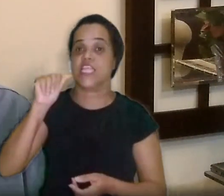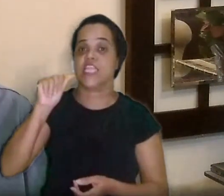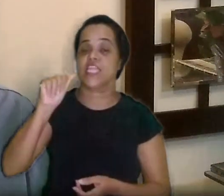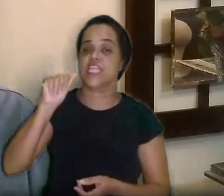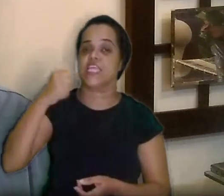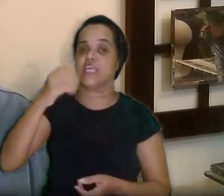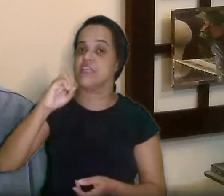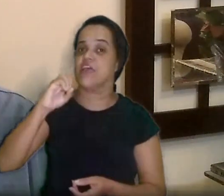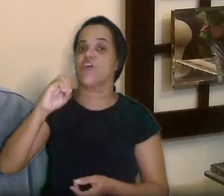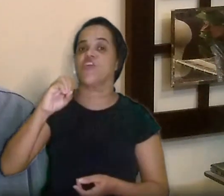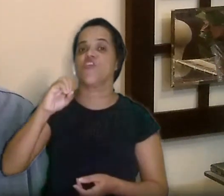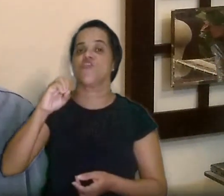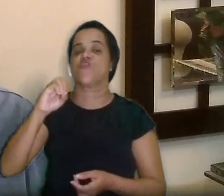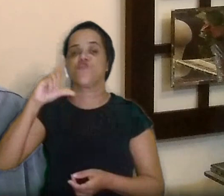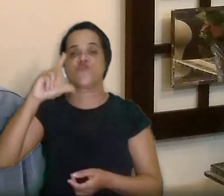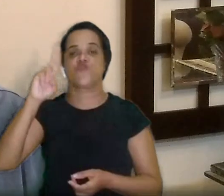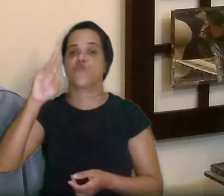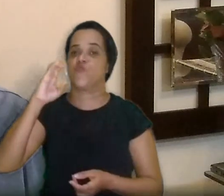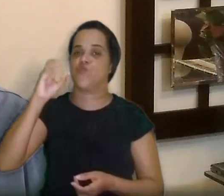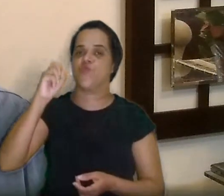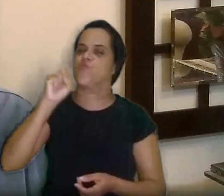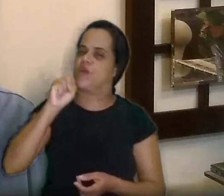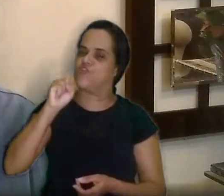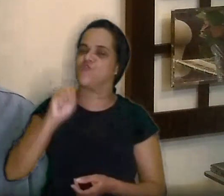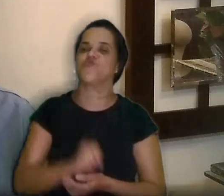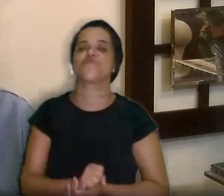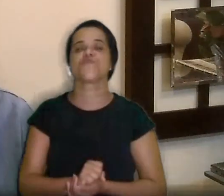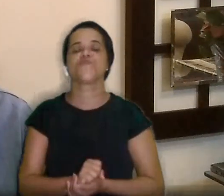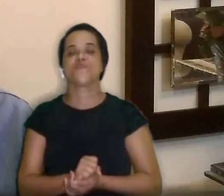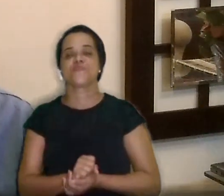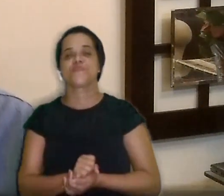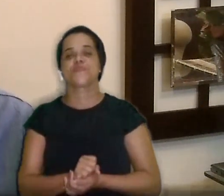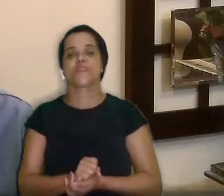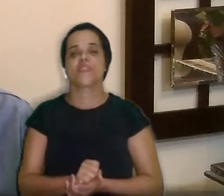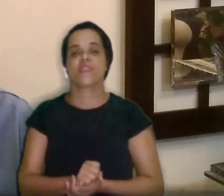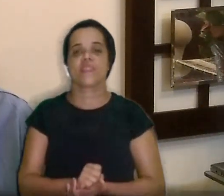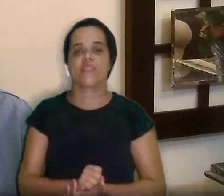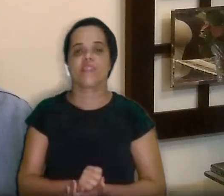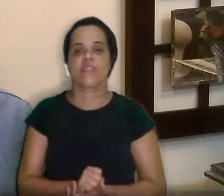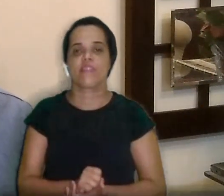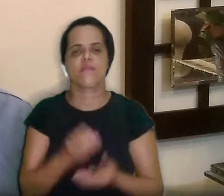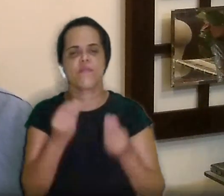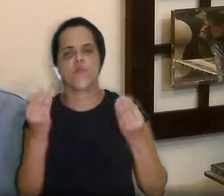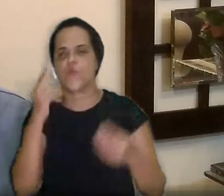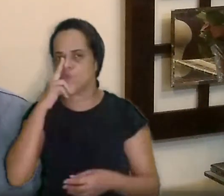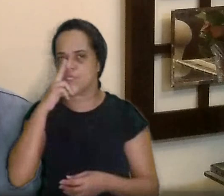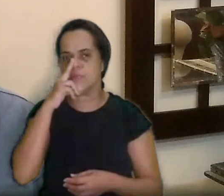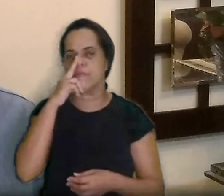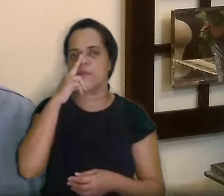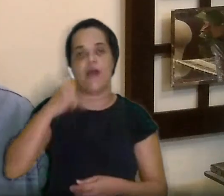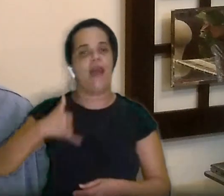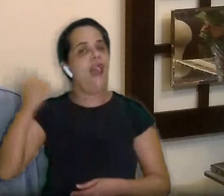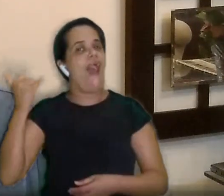Renan, dia 10 o irmão Lucas Leite e a irmã Lourdes Lima, e no dia 11 Guilherme Santos e William